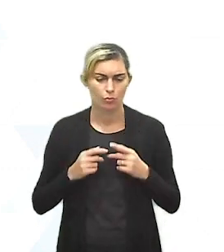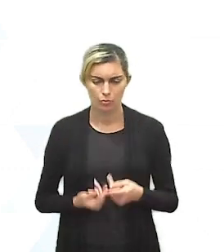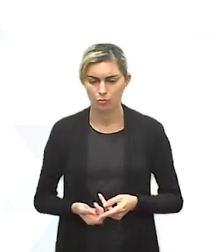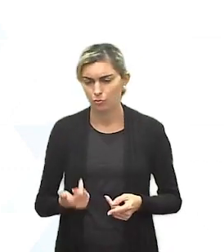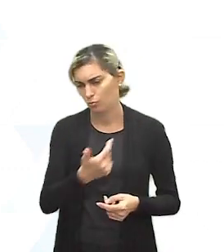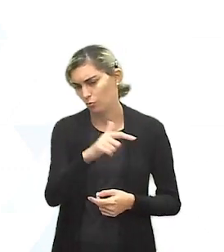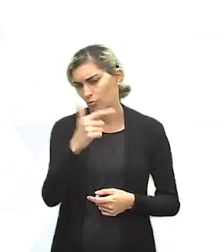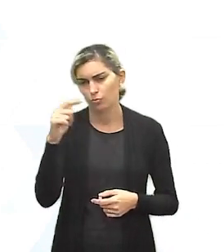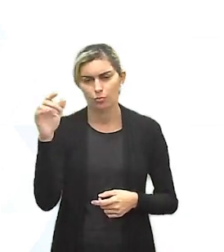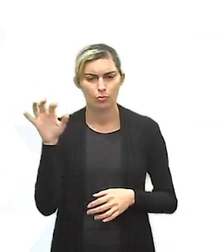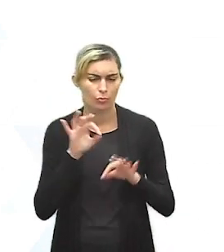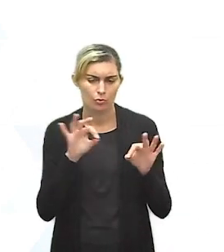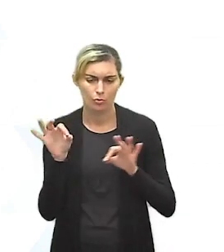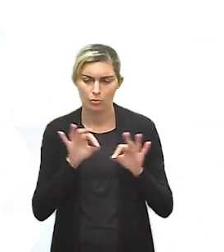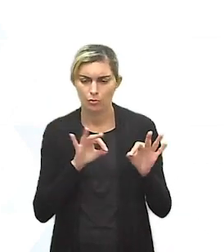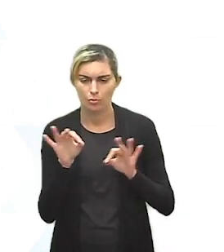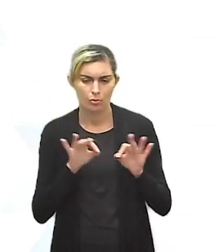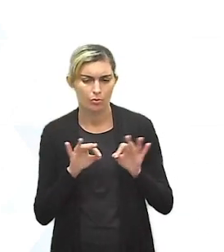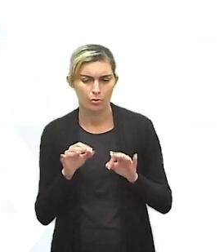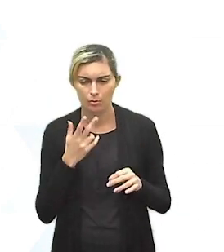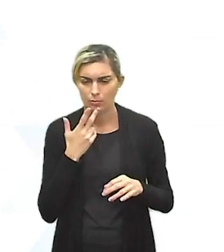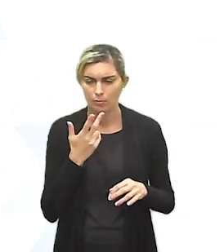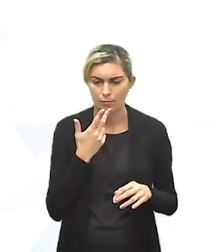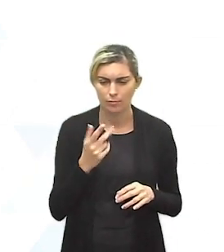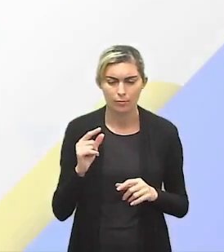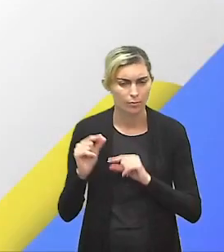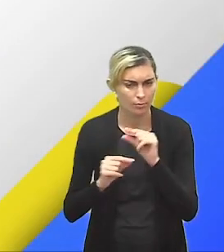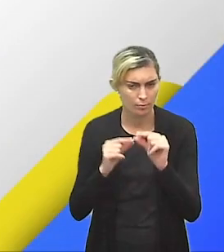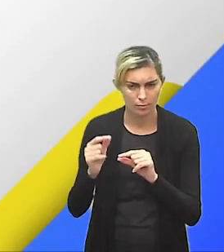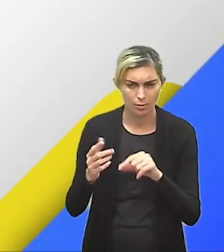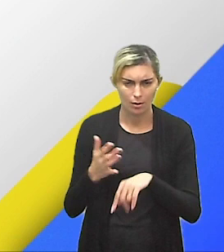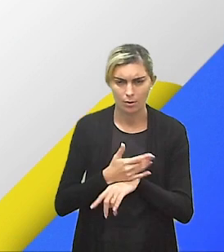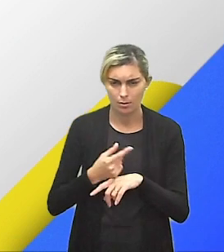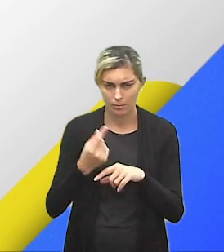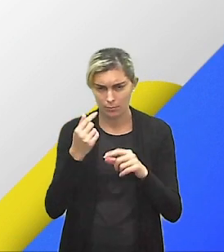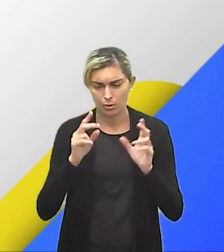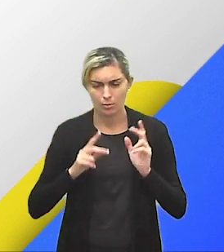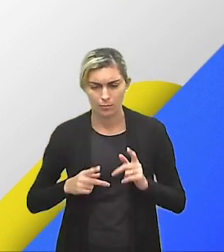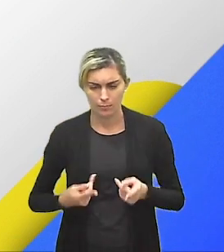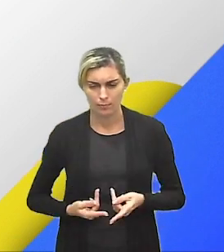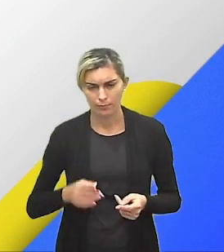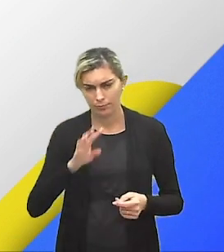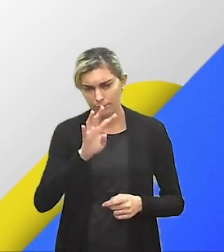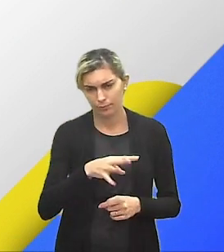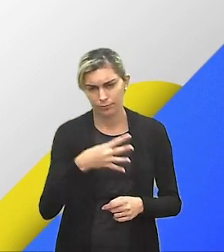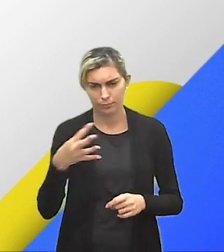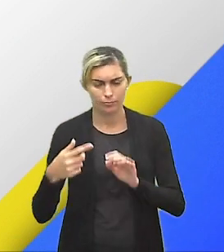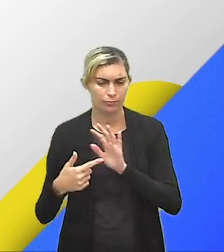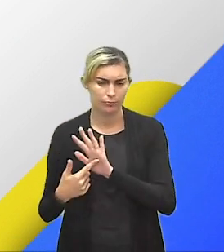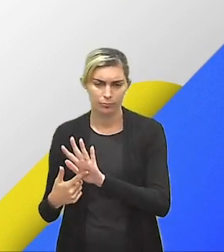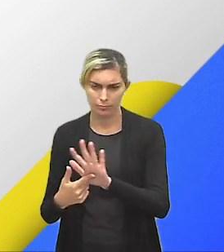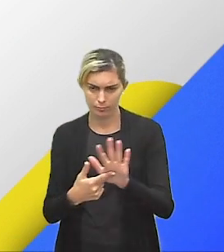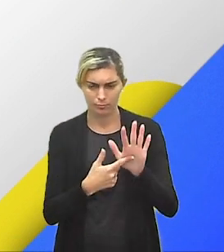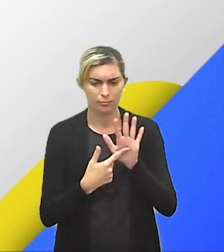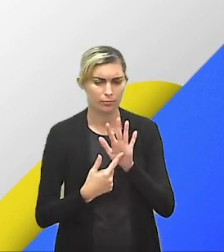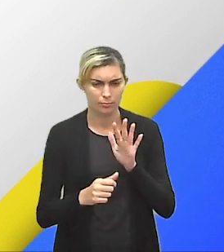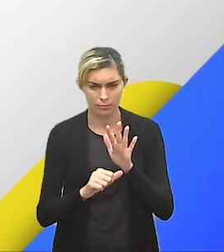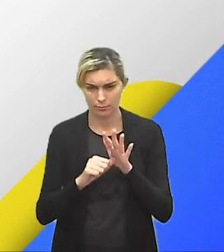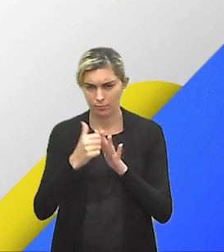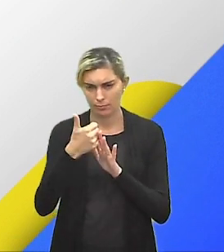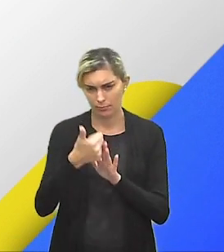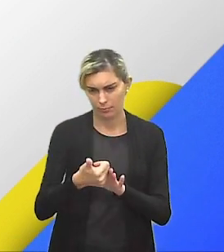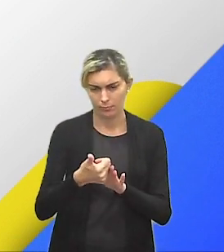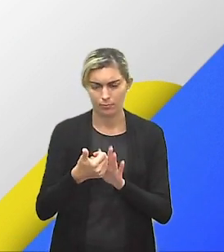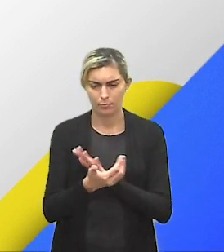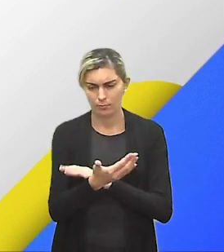nenhuma organização. Então vamos falar um pouco sobre o capital humano? No gráfico, como vocês estão vendo, a primeira parte já segmentada